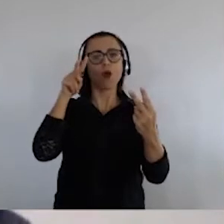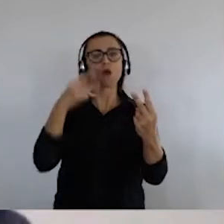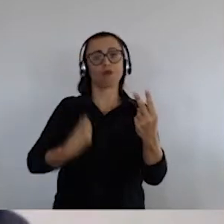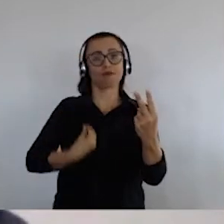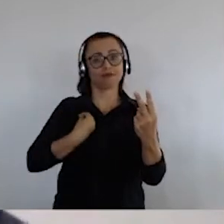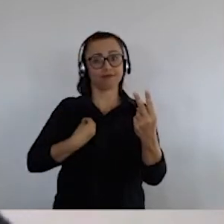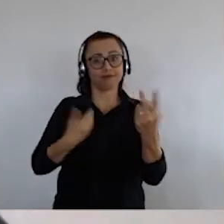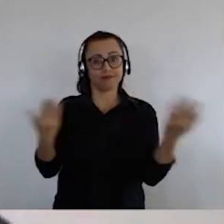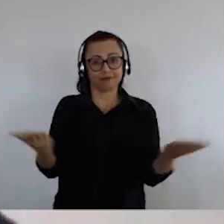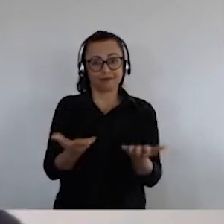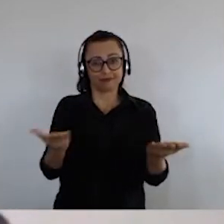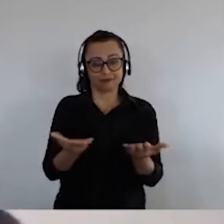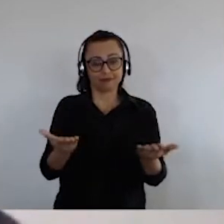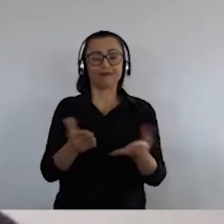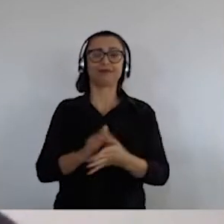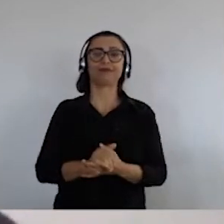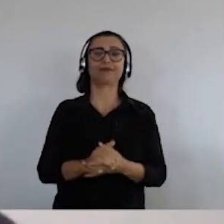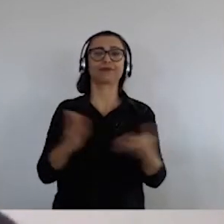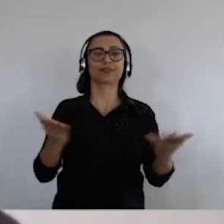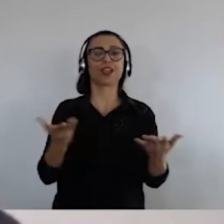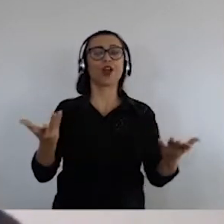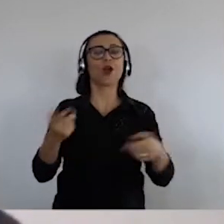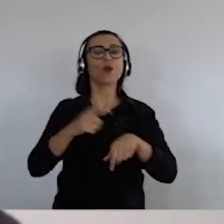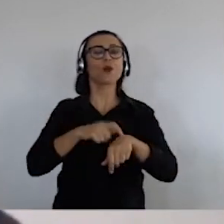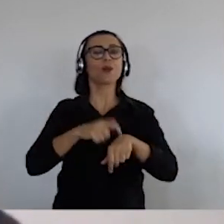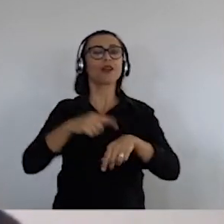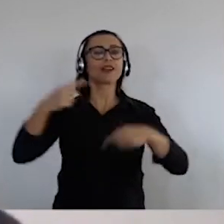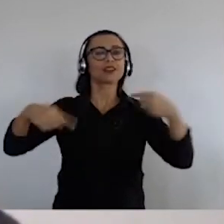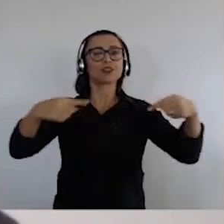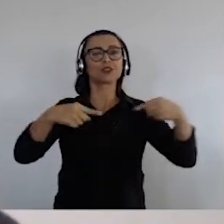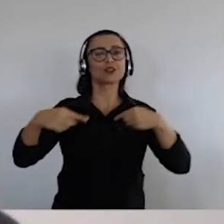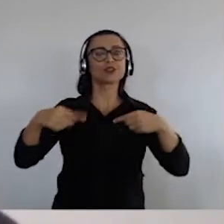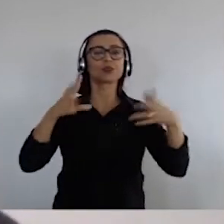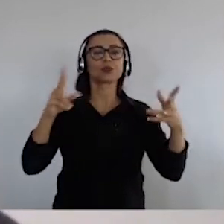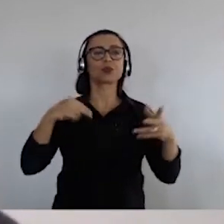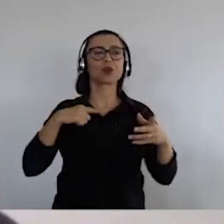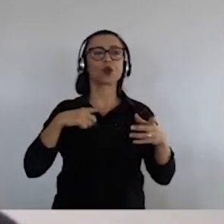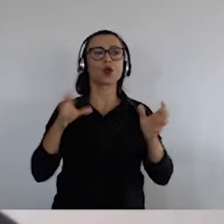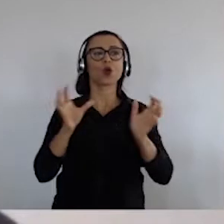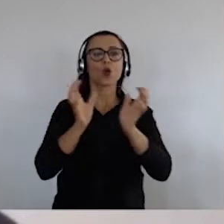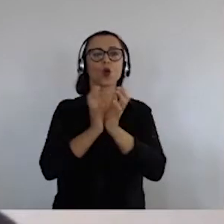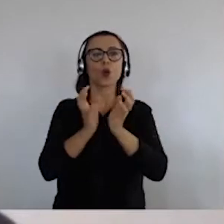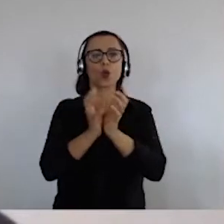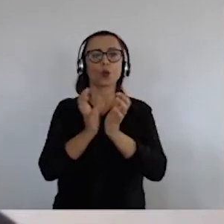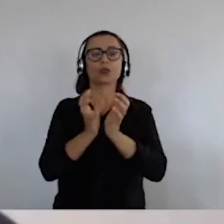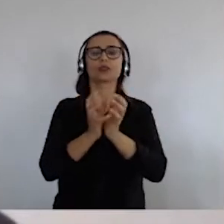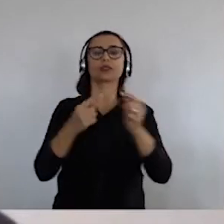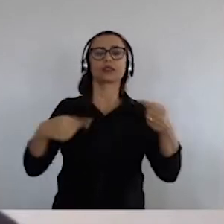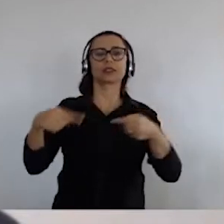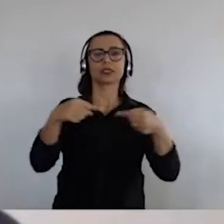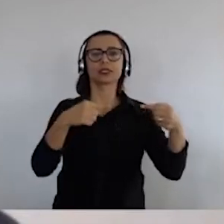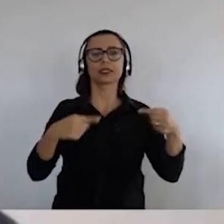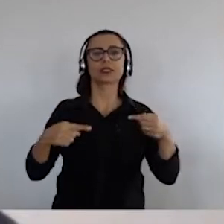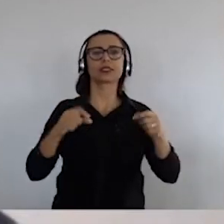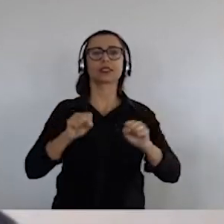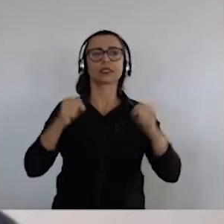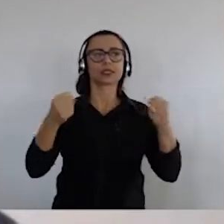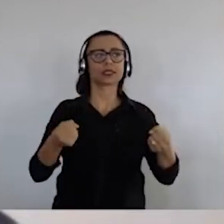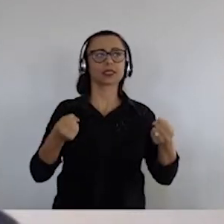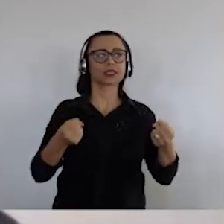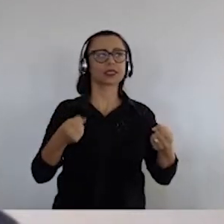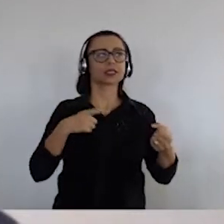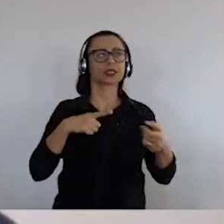presente momento, se discute a questão, ao menos na Comissão Nacional de Defesa das Prerrogativas, a